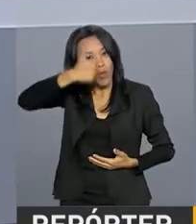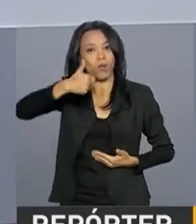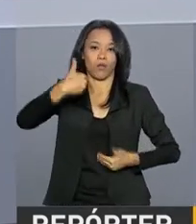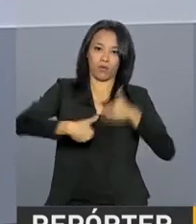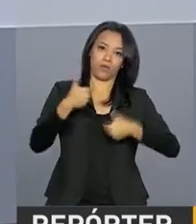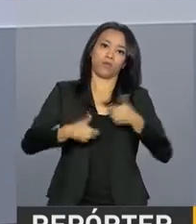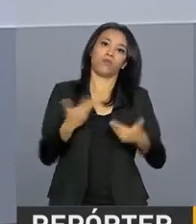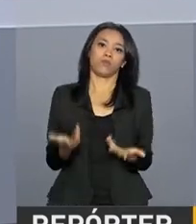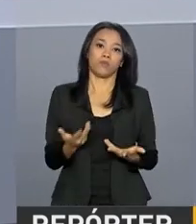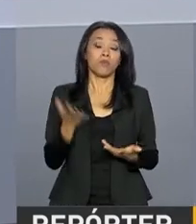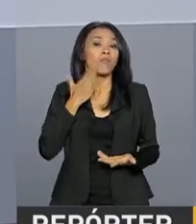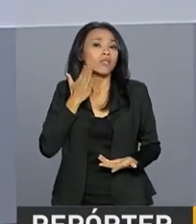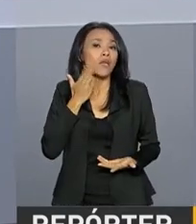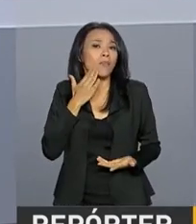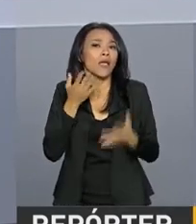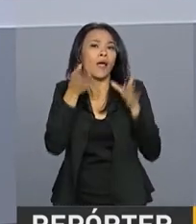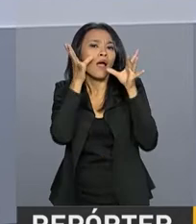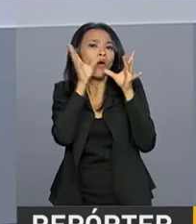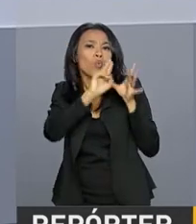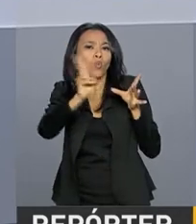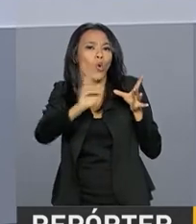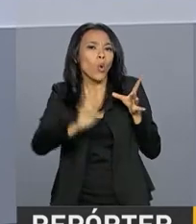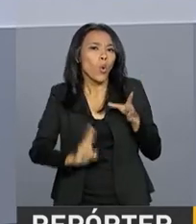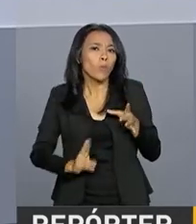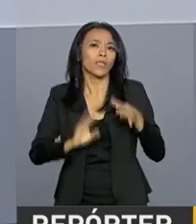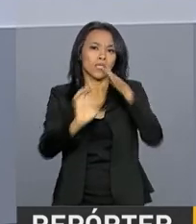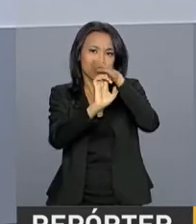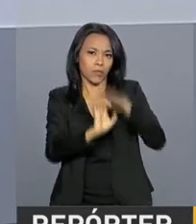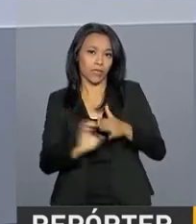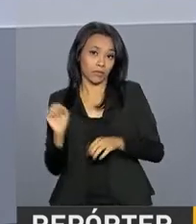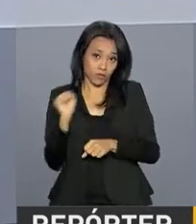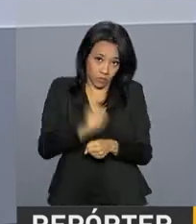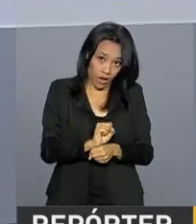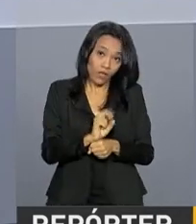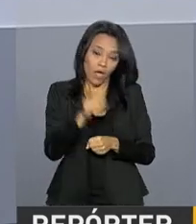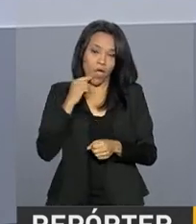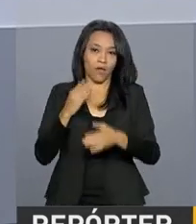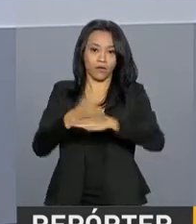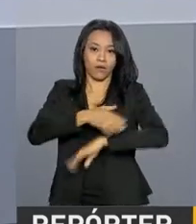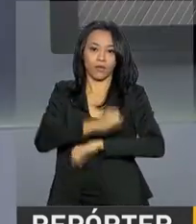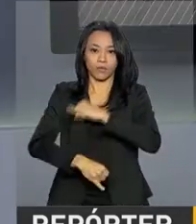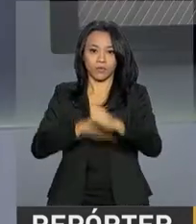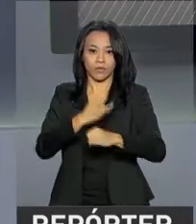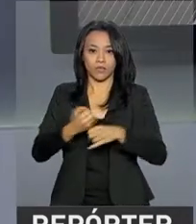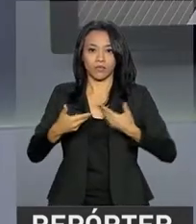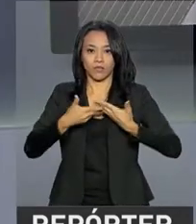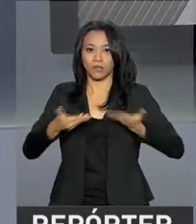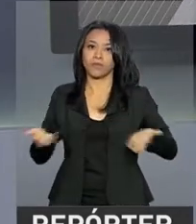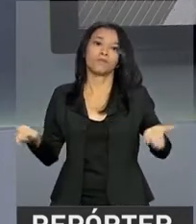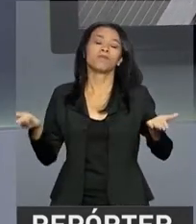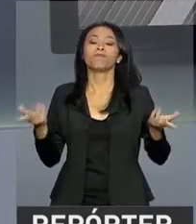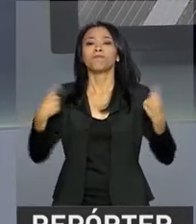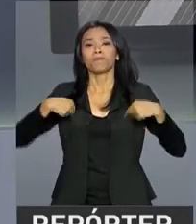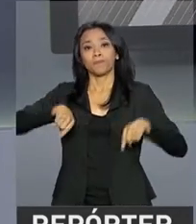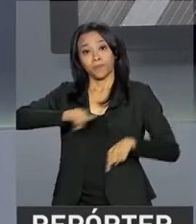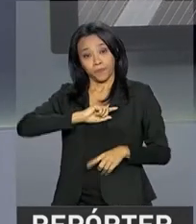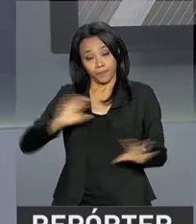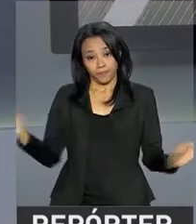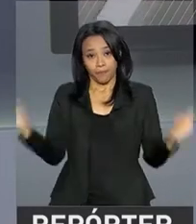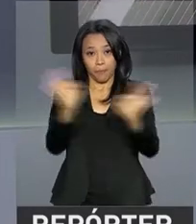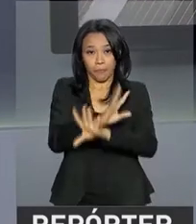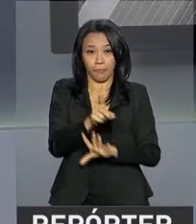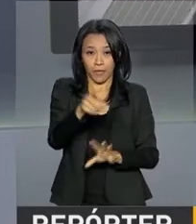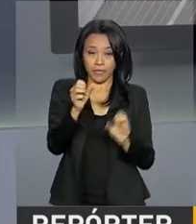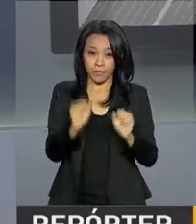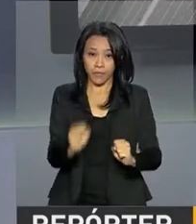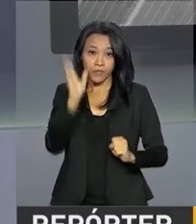para saber da lista de planos suspensos basta acessar o site da ms nós ficamos por aqui você pode rever